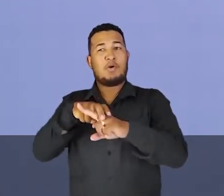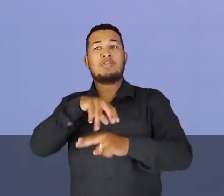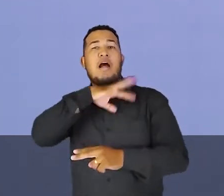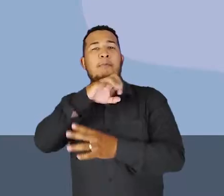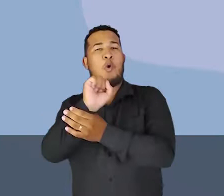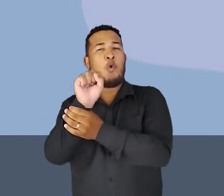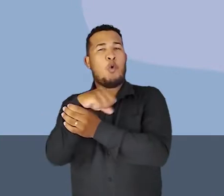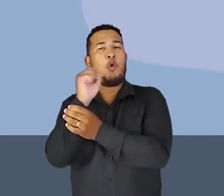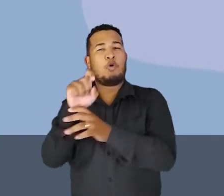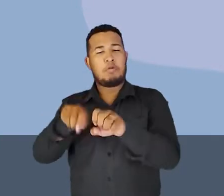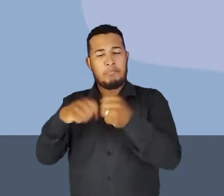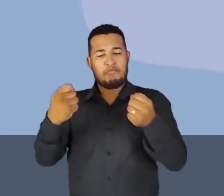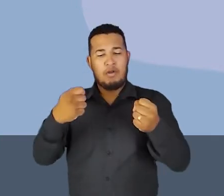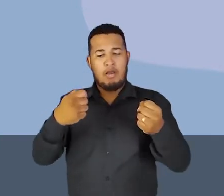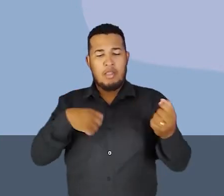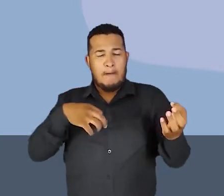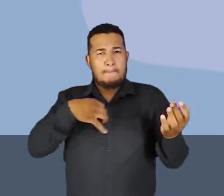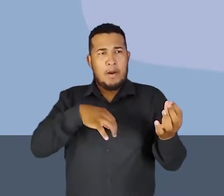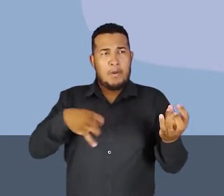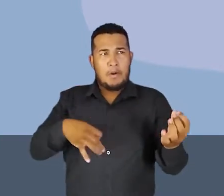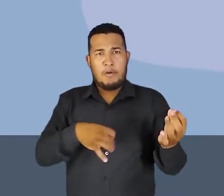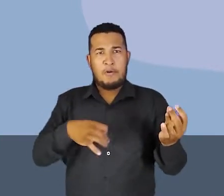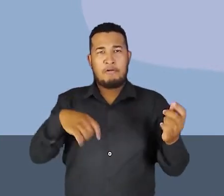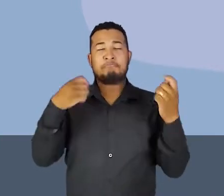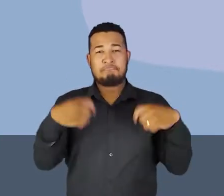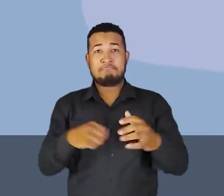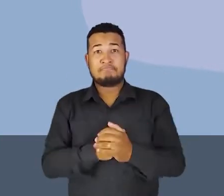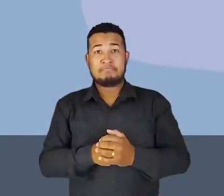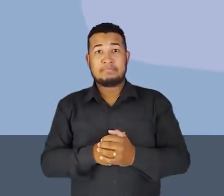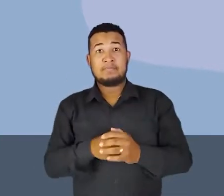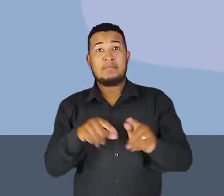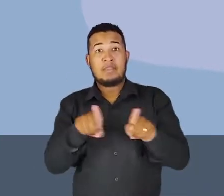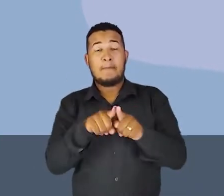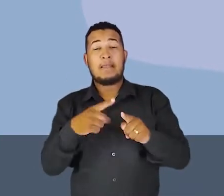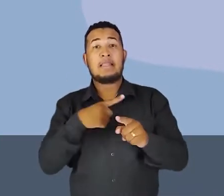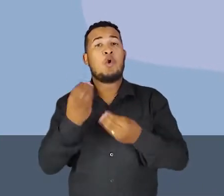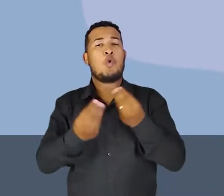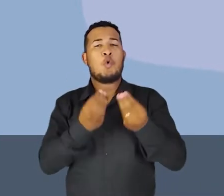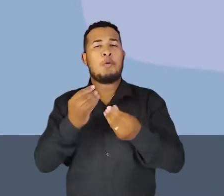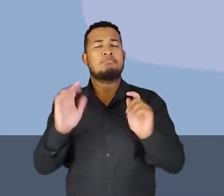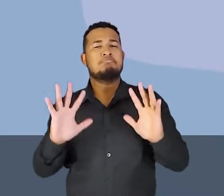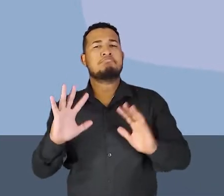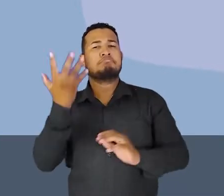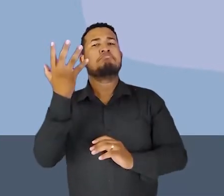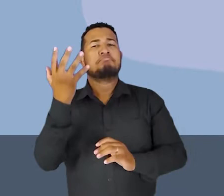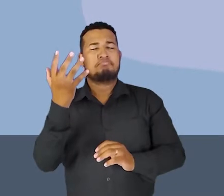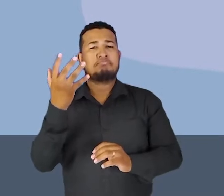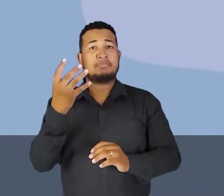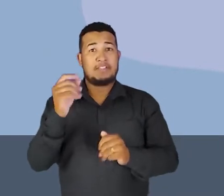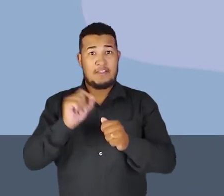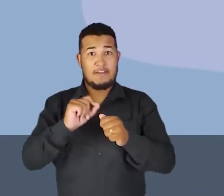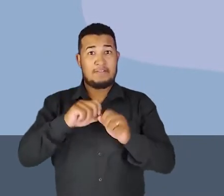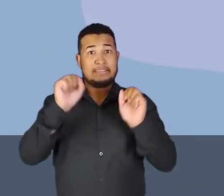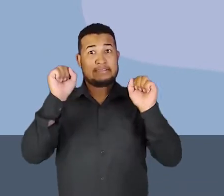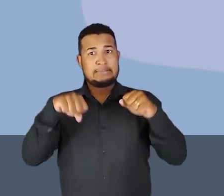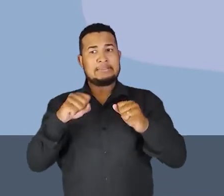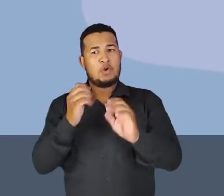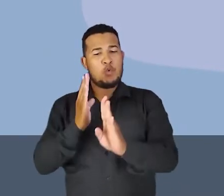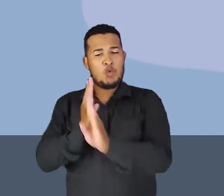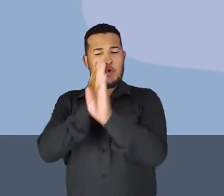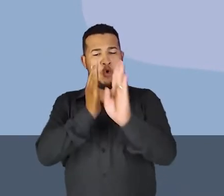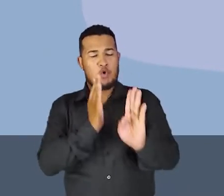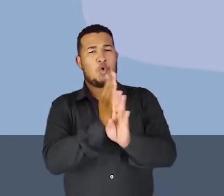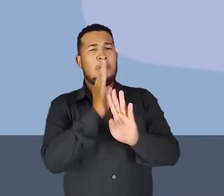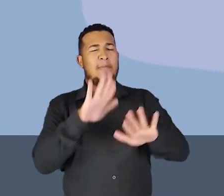podemos apreciar aqui também, né, dois desses trabalhos que são achados arqueológicos